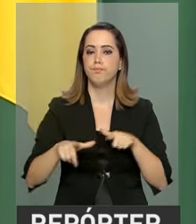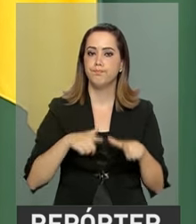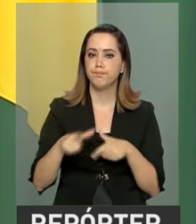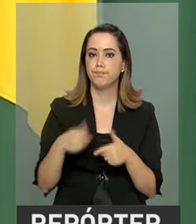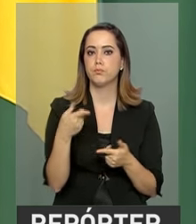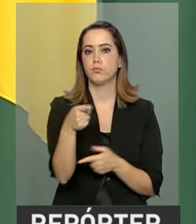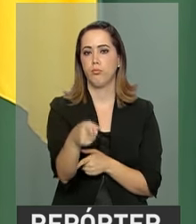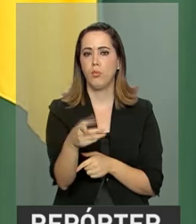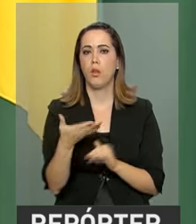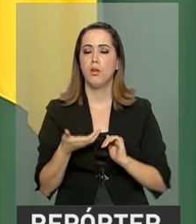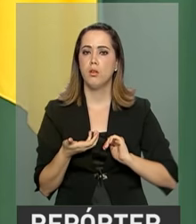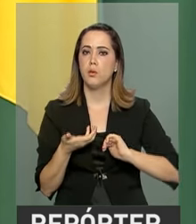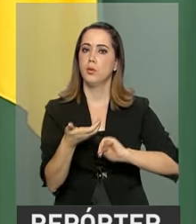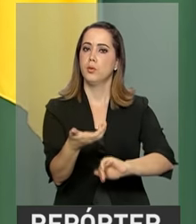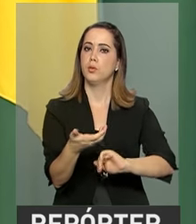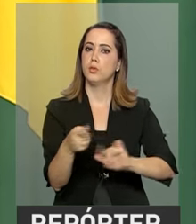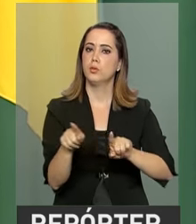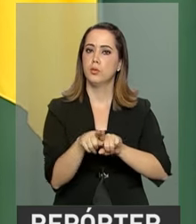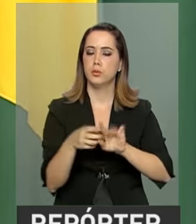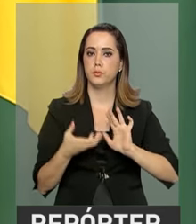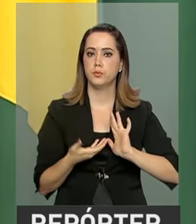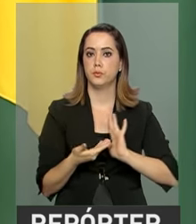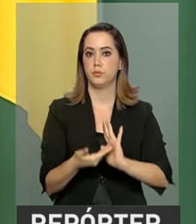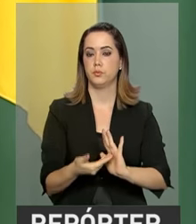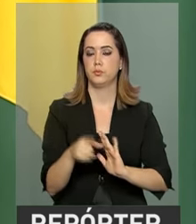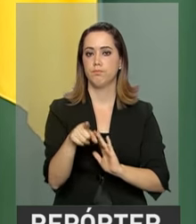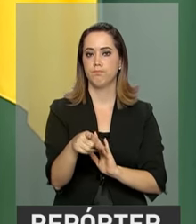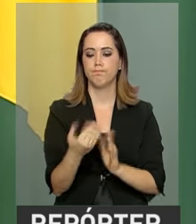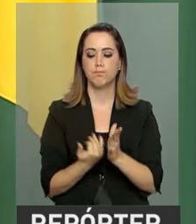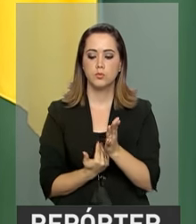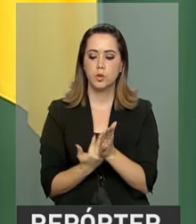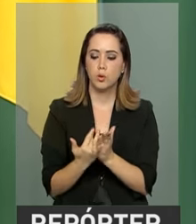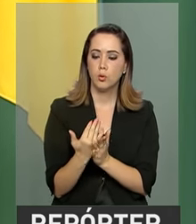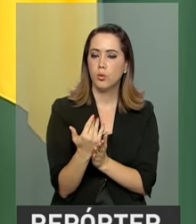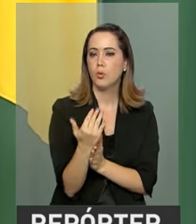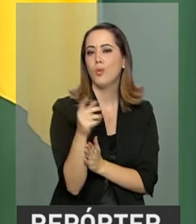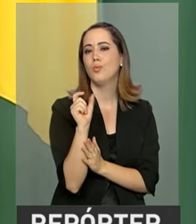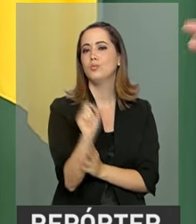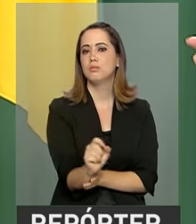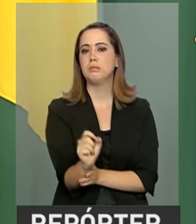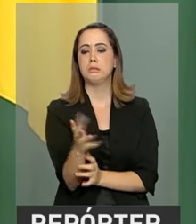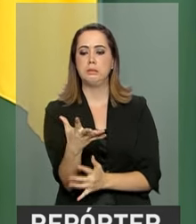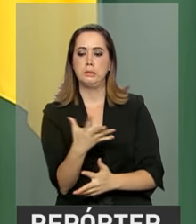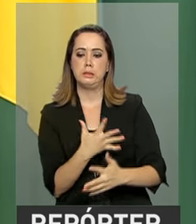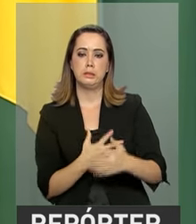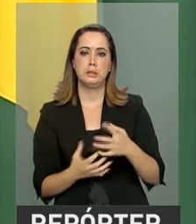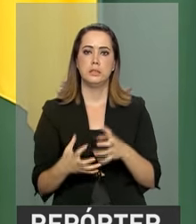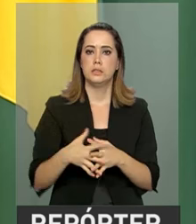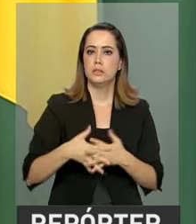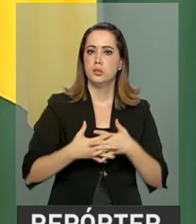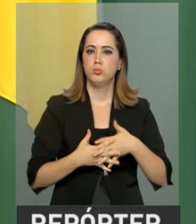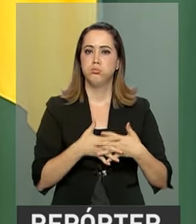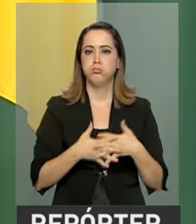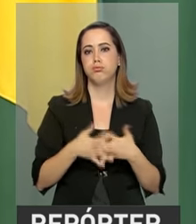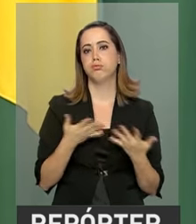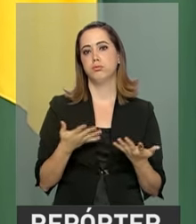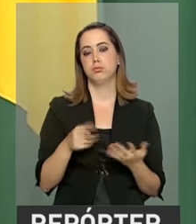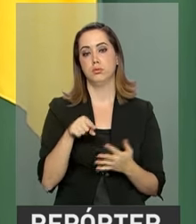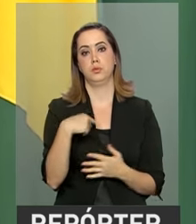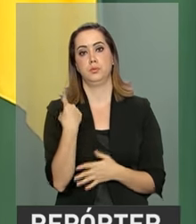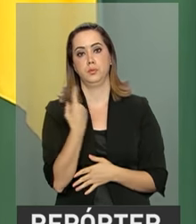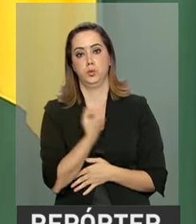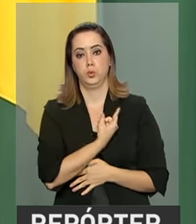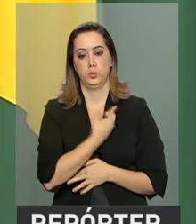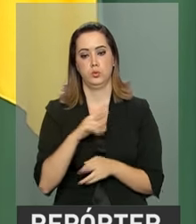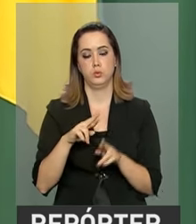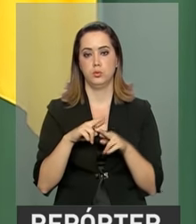isto no Congresso, na Câmara dos Deputados, começou a gerar muitos embaraços. E quando nós, eu, o